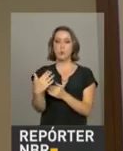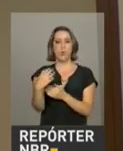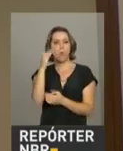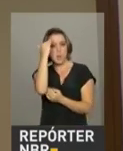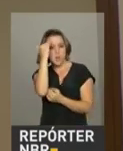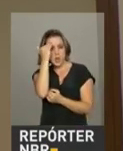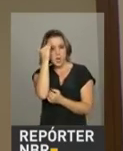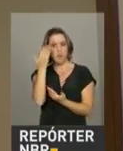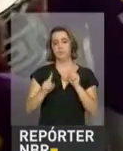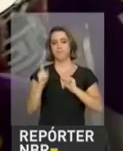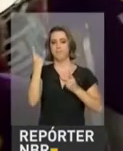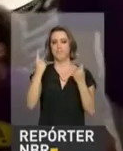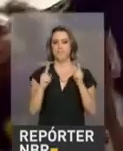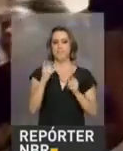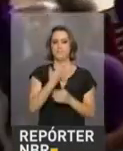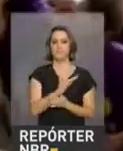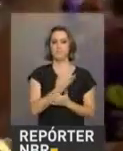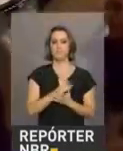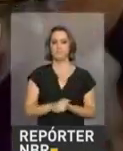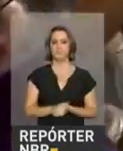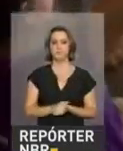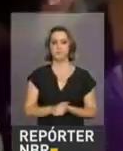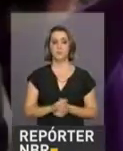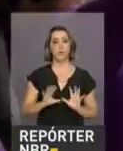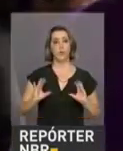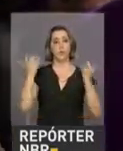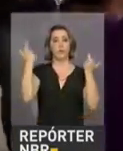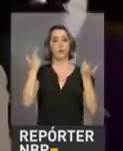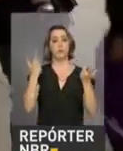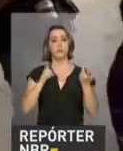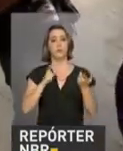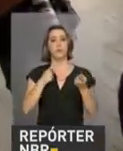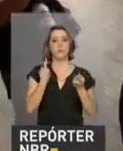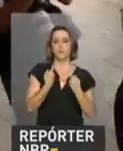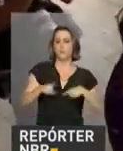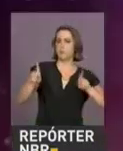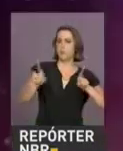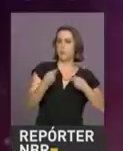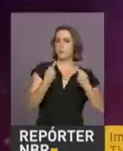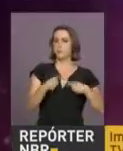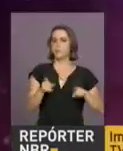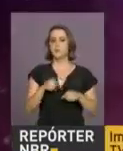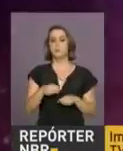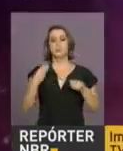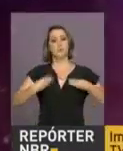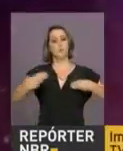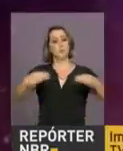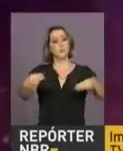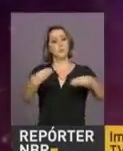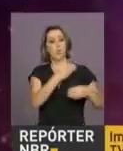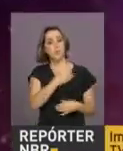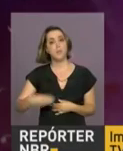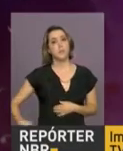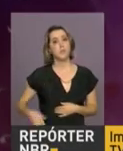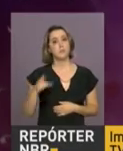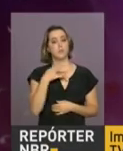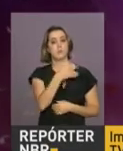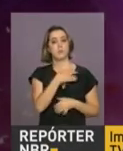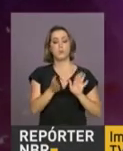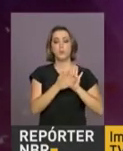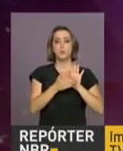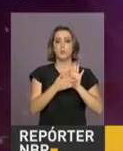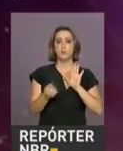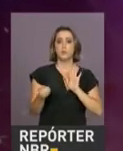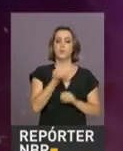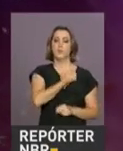que está sendo dito. Durante o evento, que contou com o ritmo do Pracatum, o ministro da Saúde, Ricardo Barros, apresentou